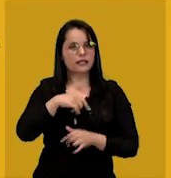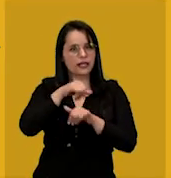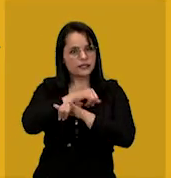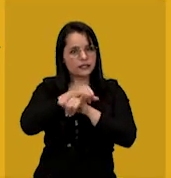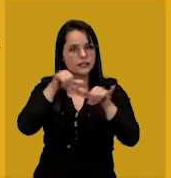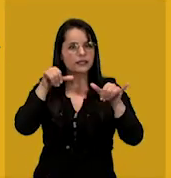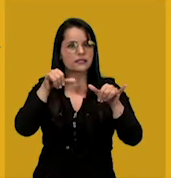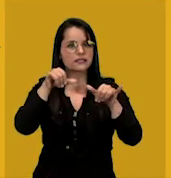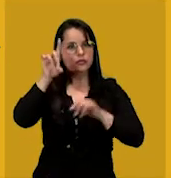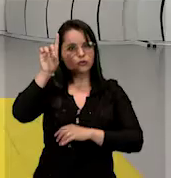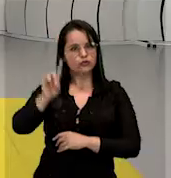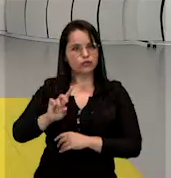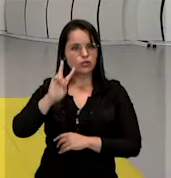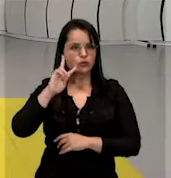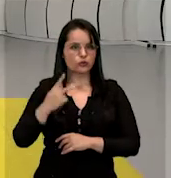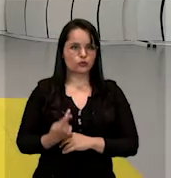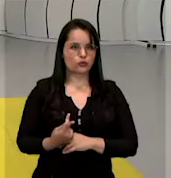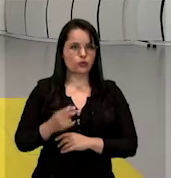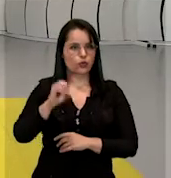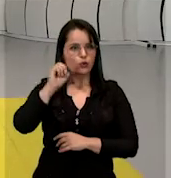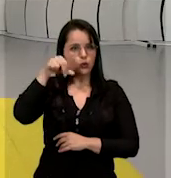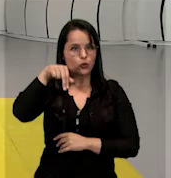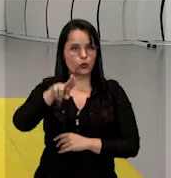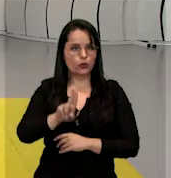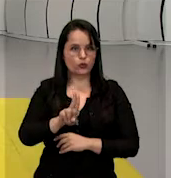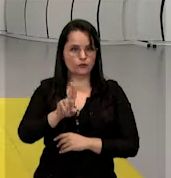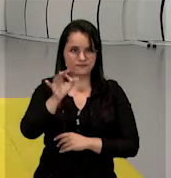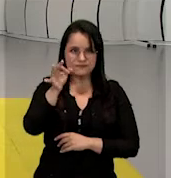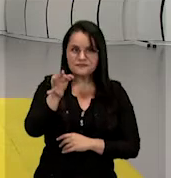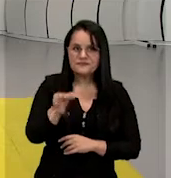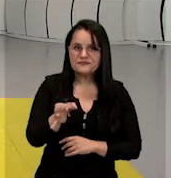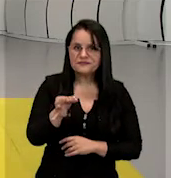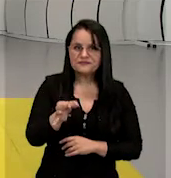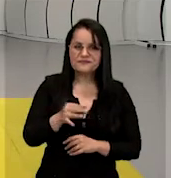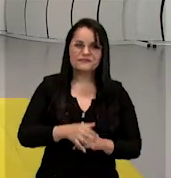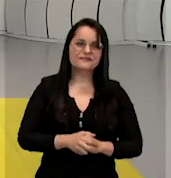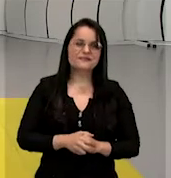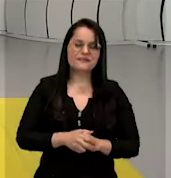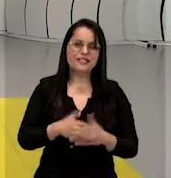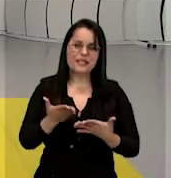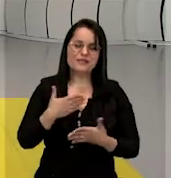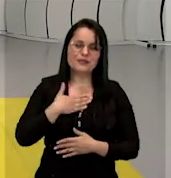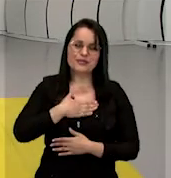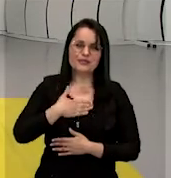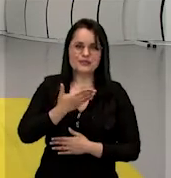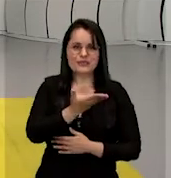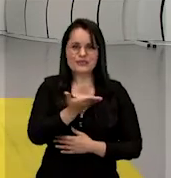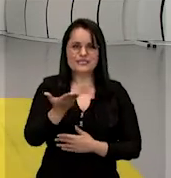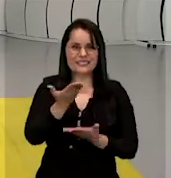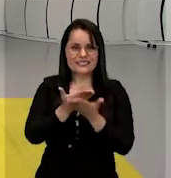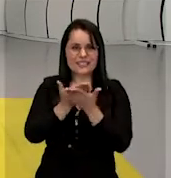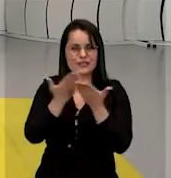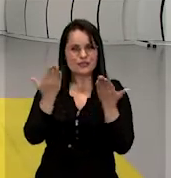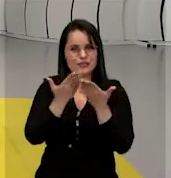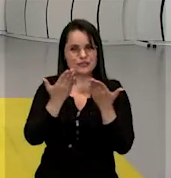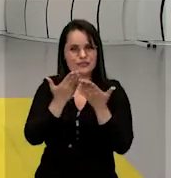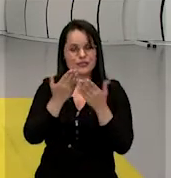dos Direitos Humanos da ONU, correto? Espero que tenham gostado da aula de